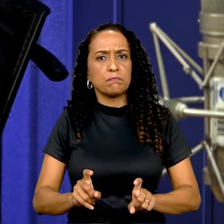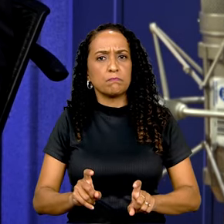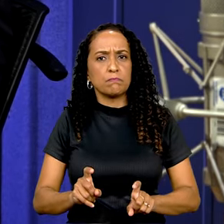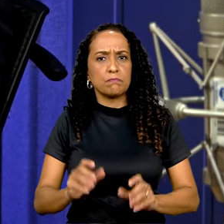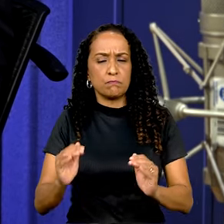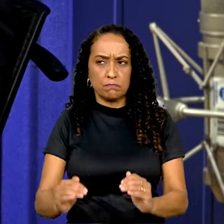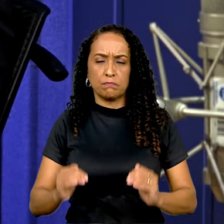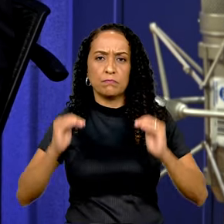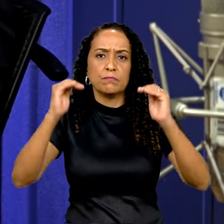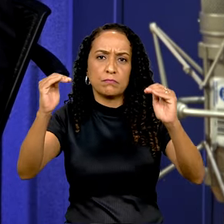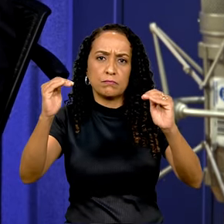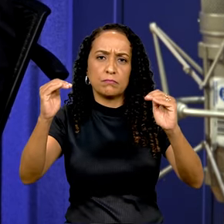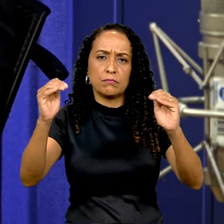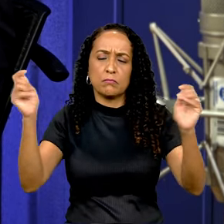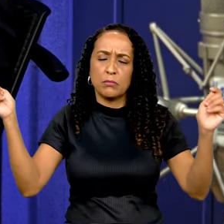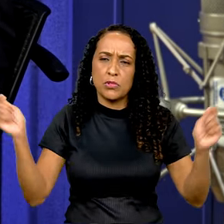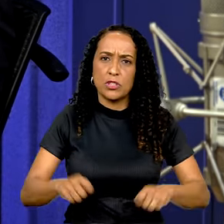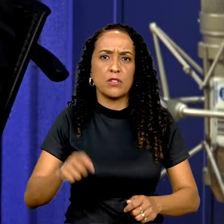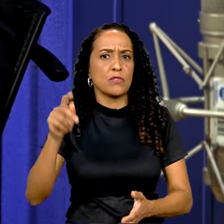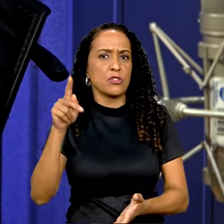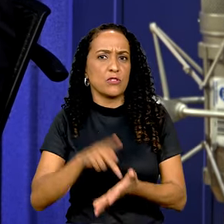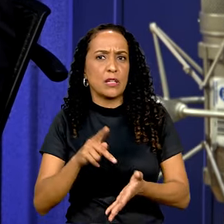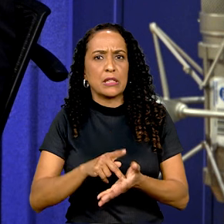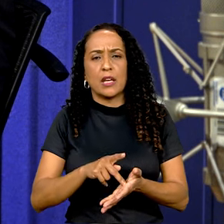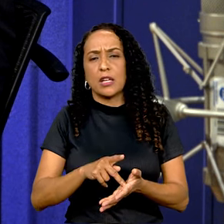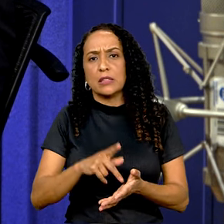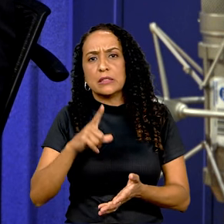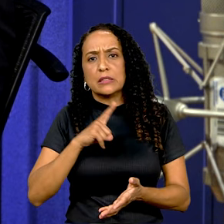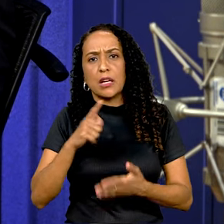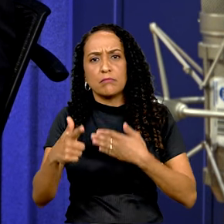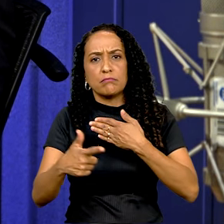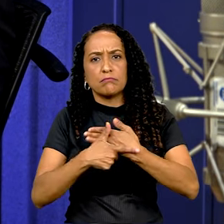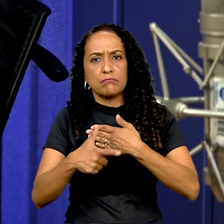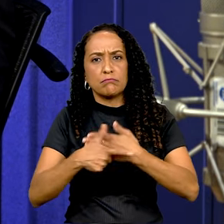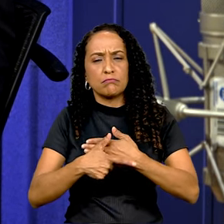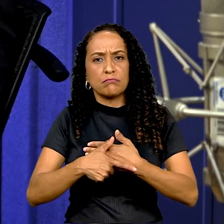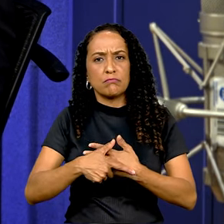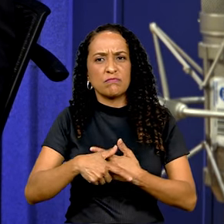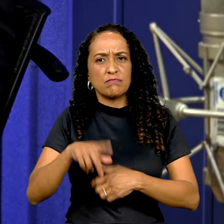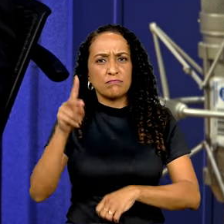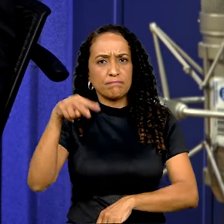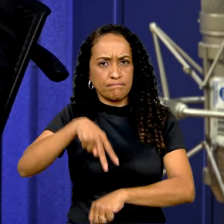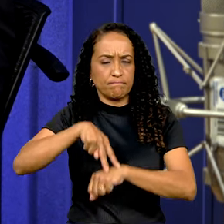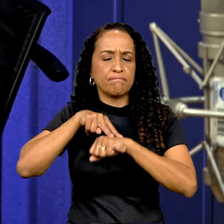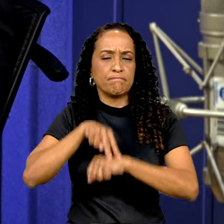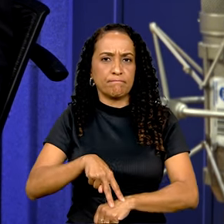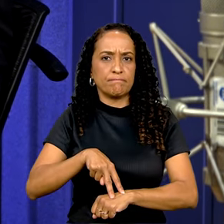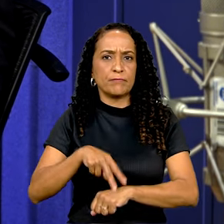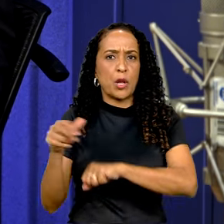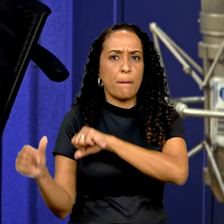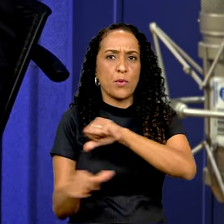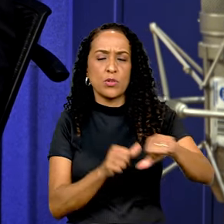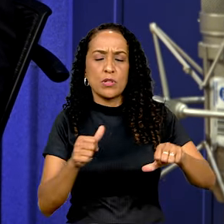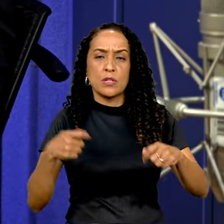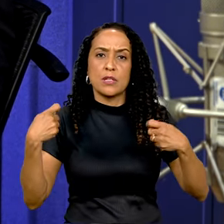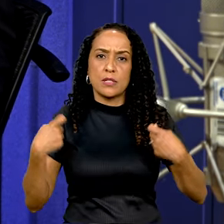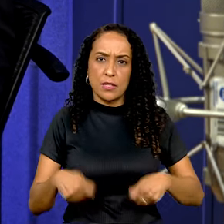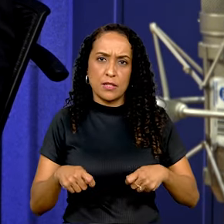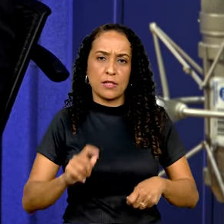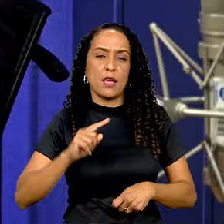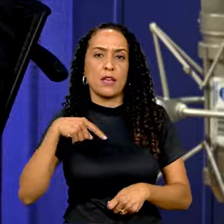enfim que possam realmente eh ter um um papel ativo né nessa nessa mudança